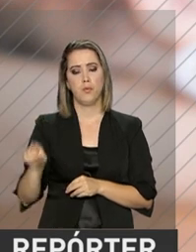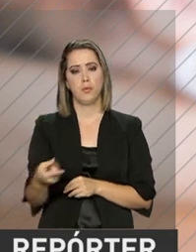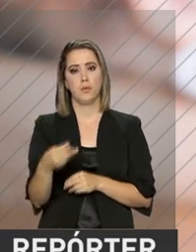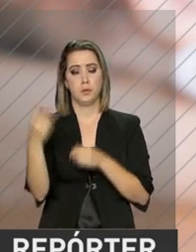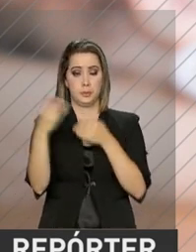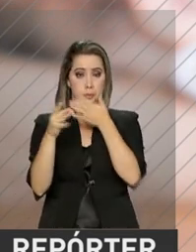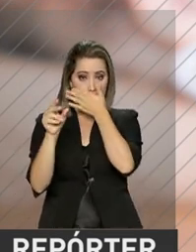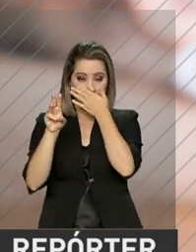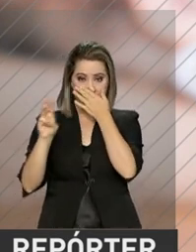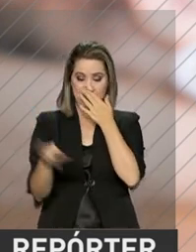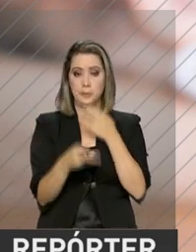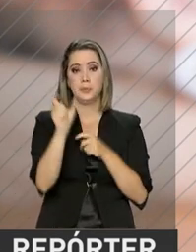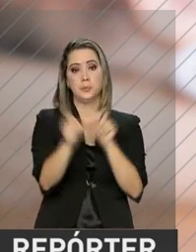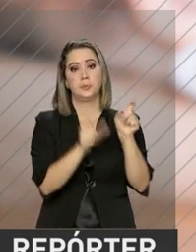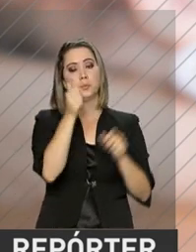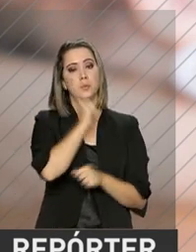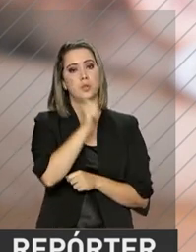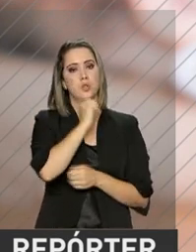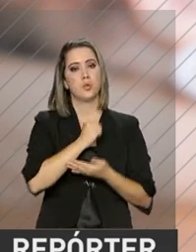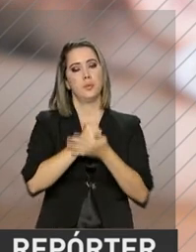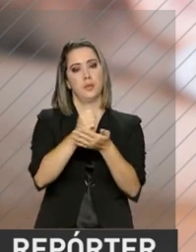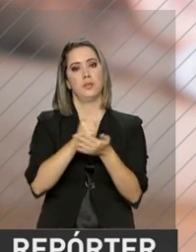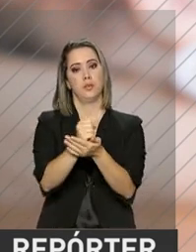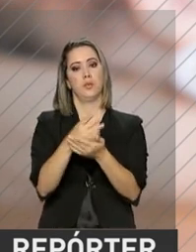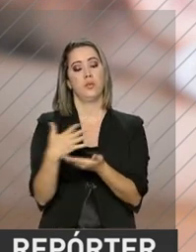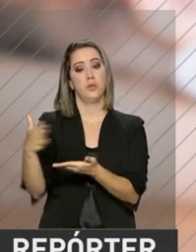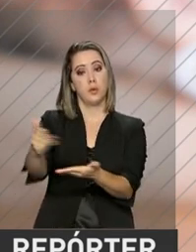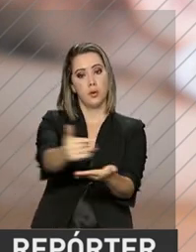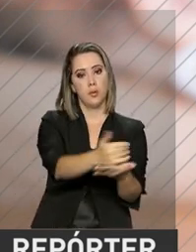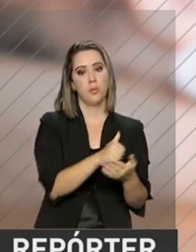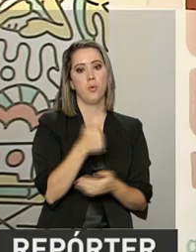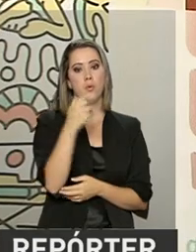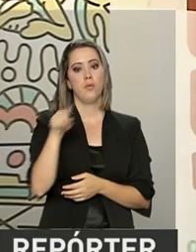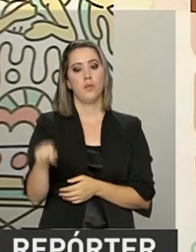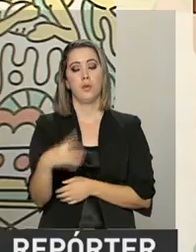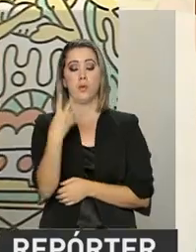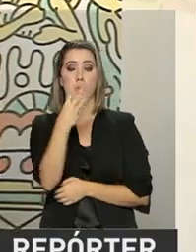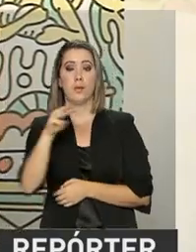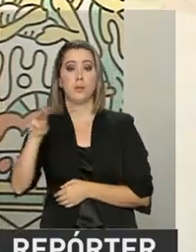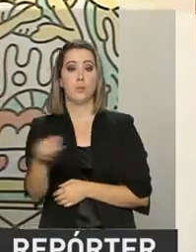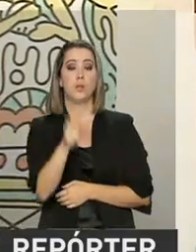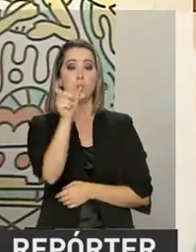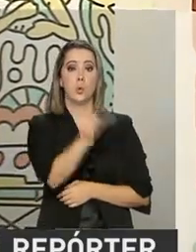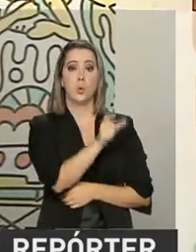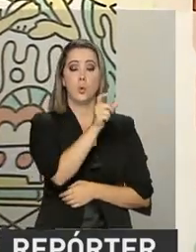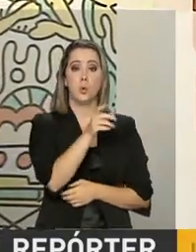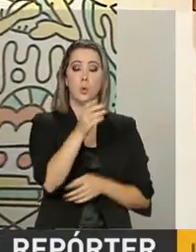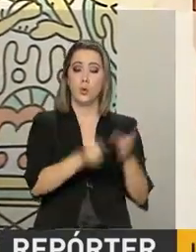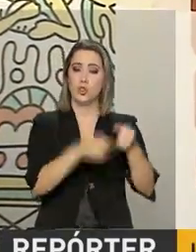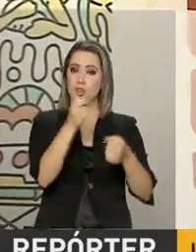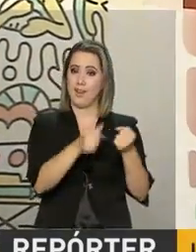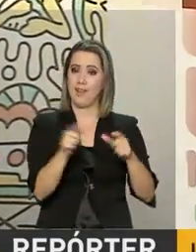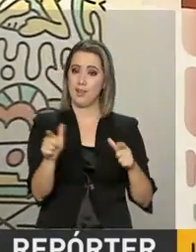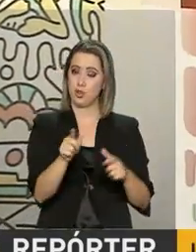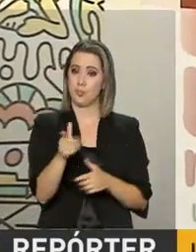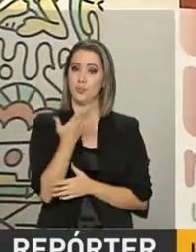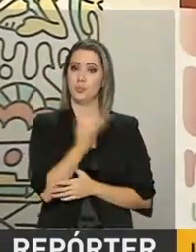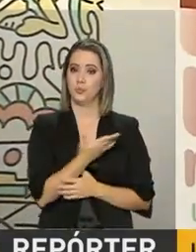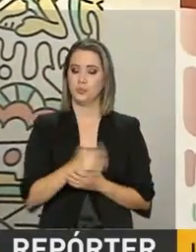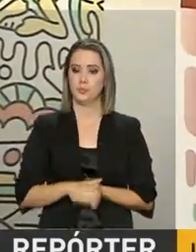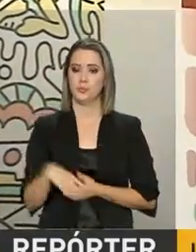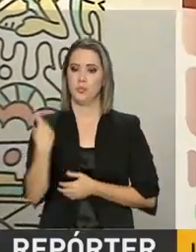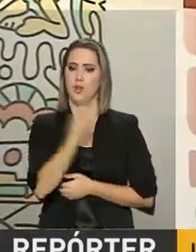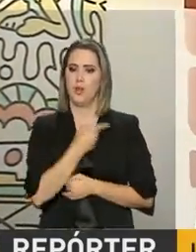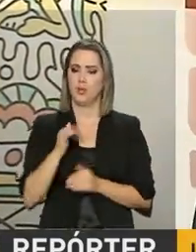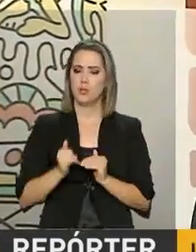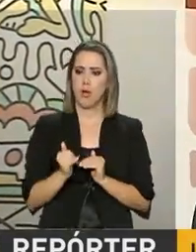doadoras e coletou quase 15 milhão e meio de litros de leite. Nós nos orgulhamos muito sobre o volume de leite